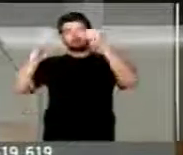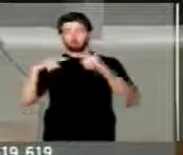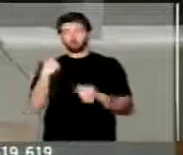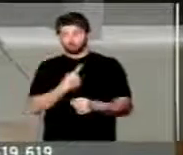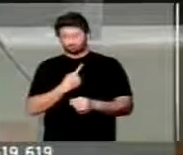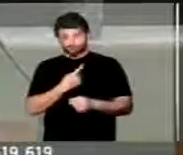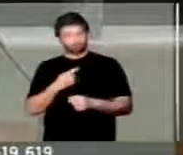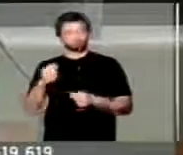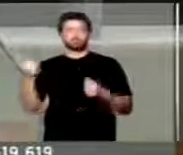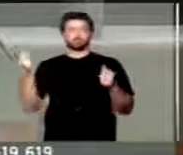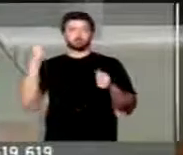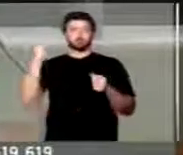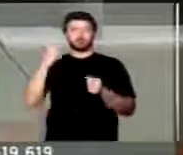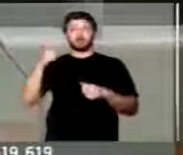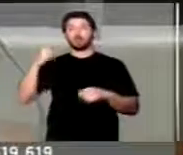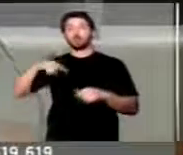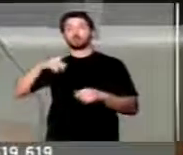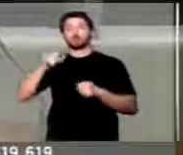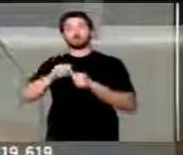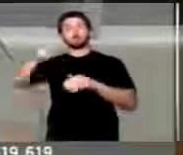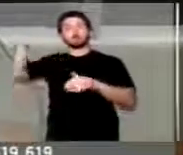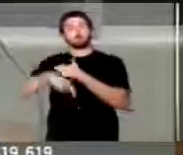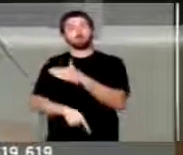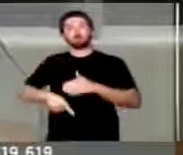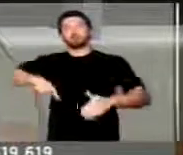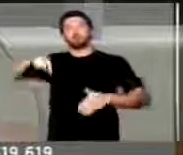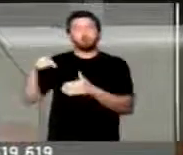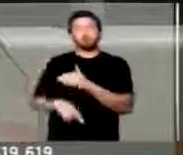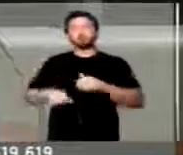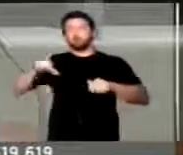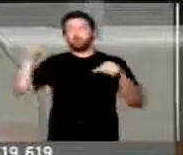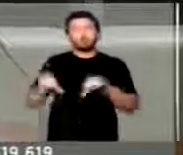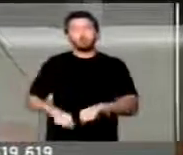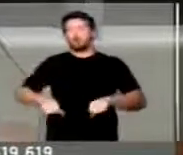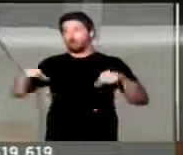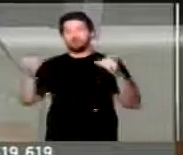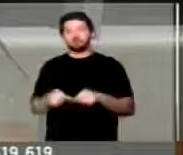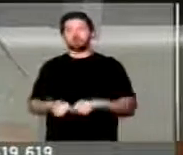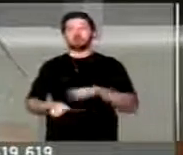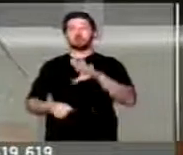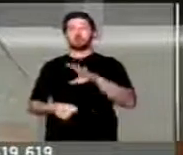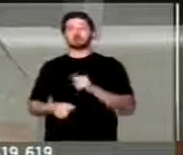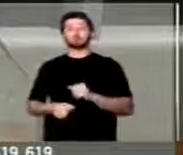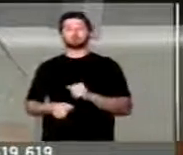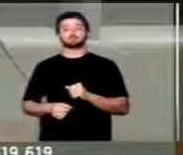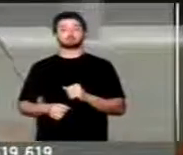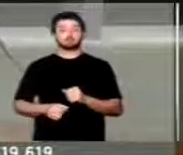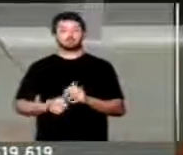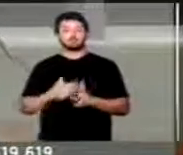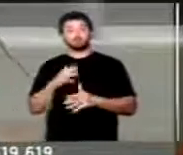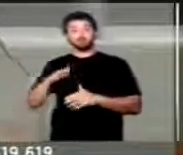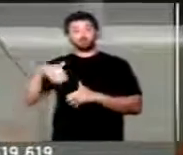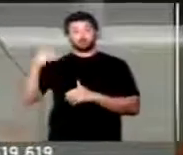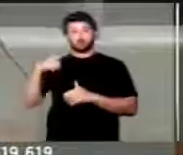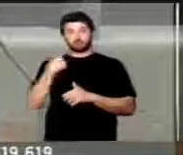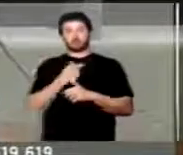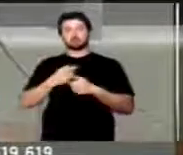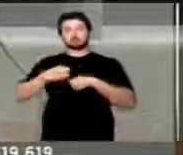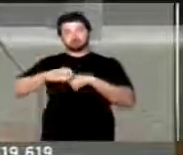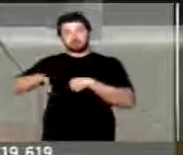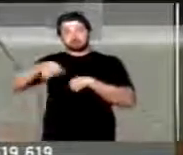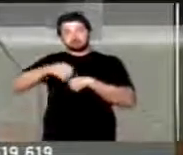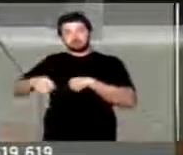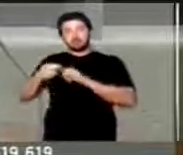não. Nós aprofundamos isso, e mais do que isso, à medida que nós temos que alimentar